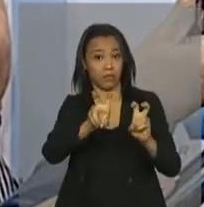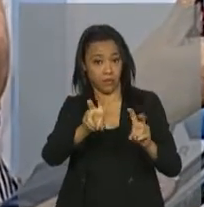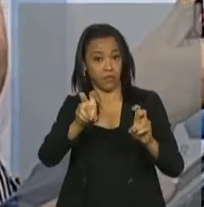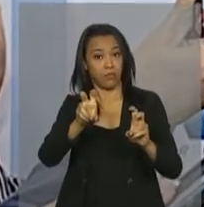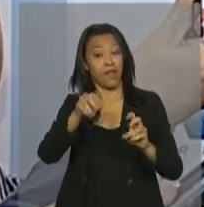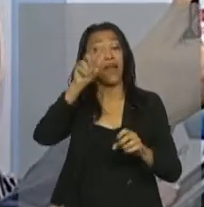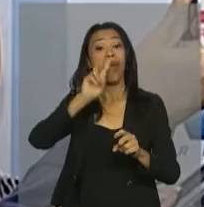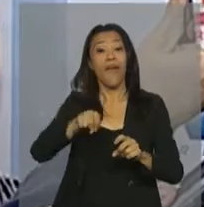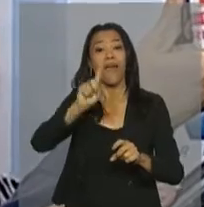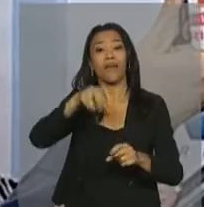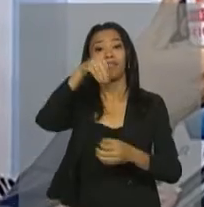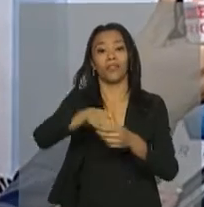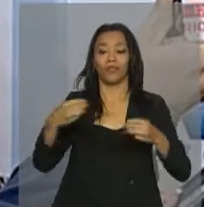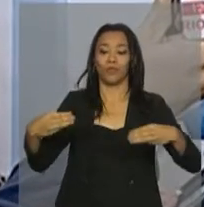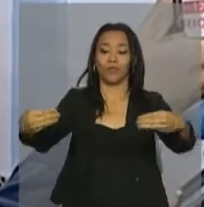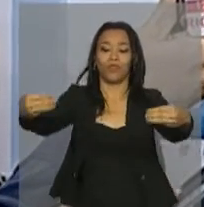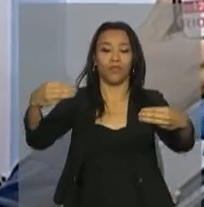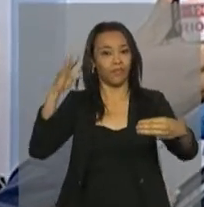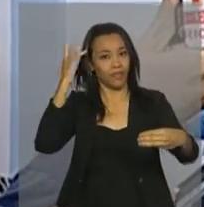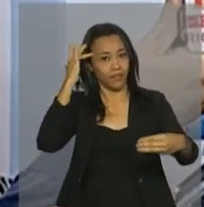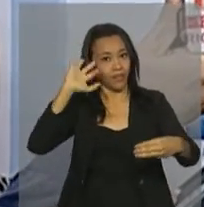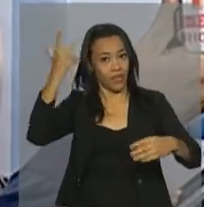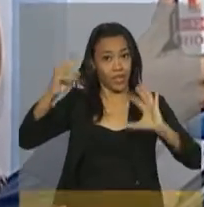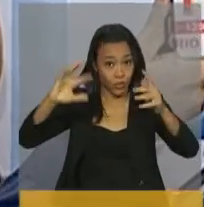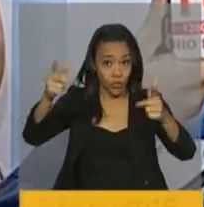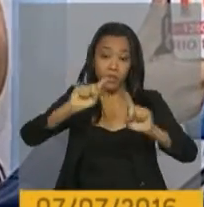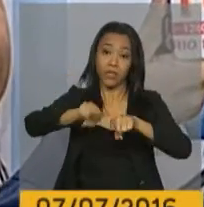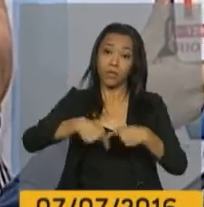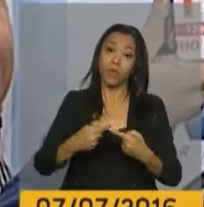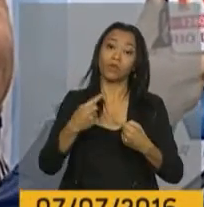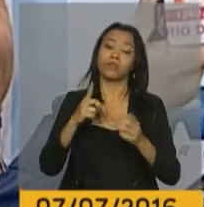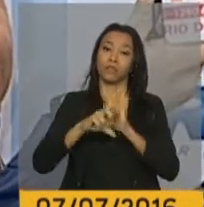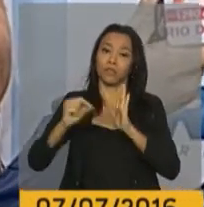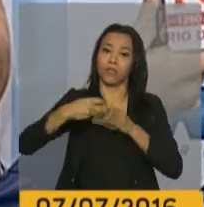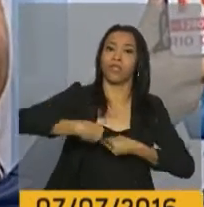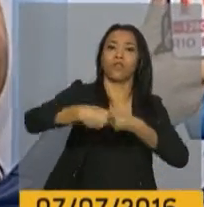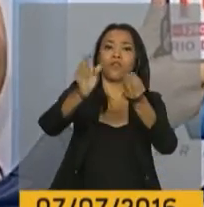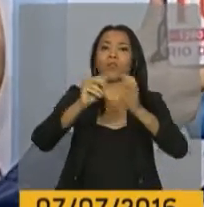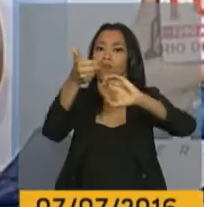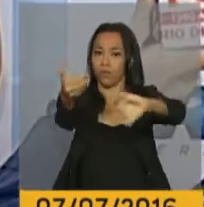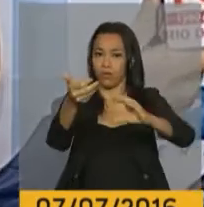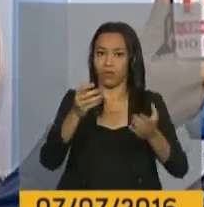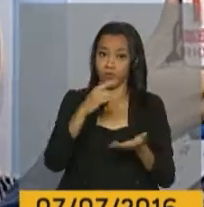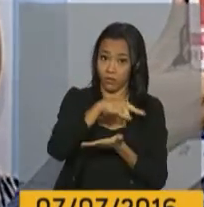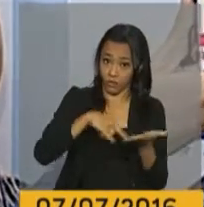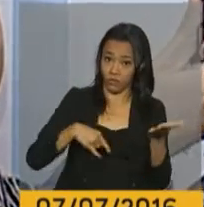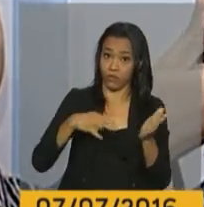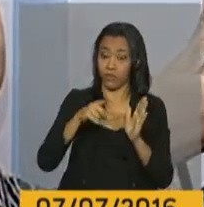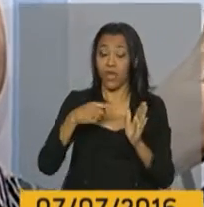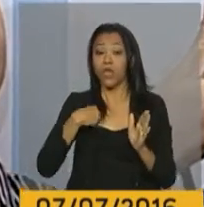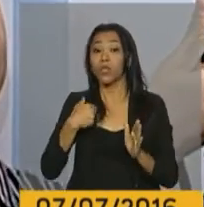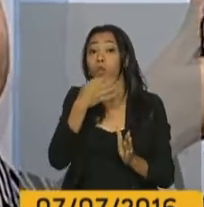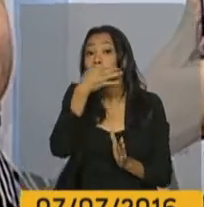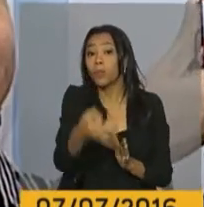interministerial do palácio do planalto é que deverá encaminhar ao congresso essa proposta portanto eu estou dando o exemplo aqui no ministério